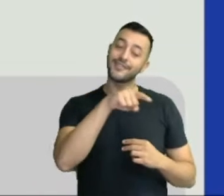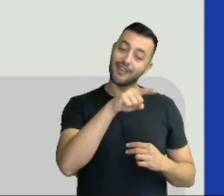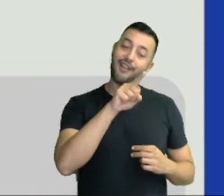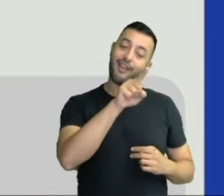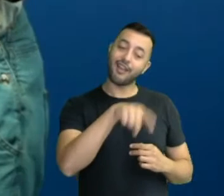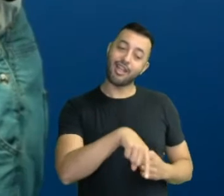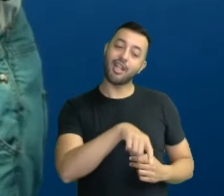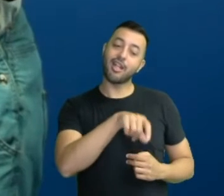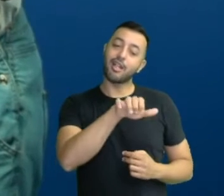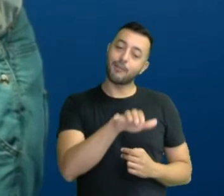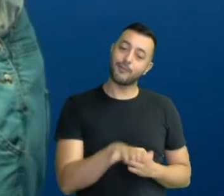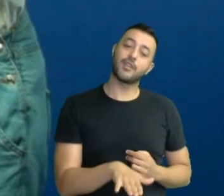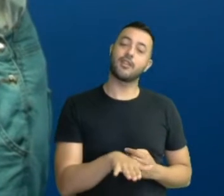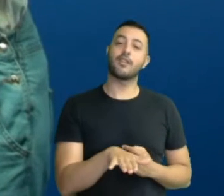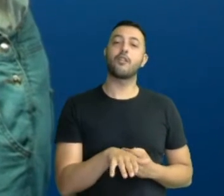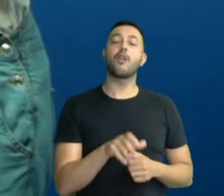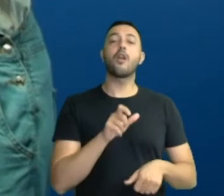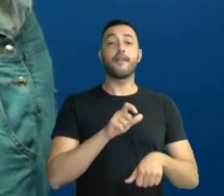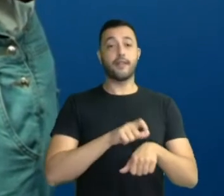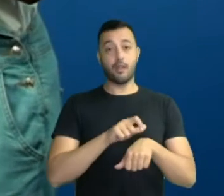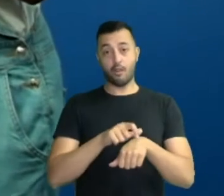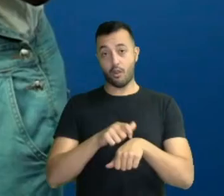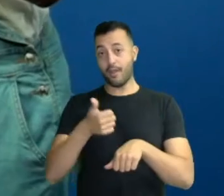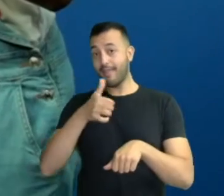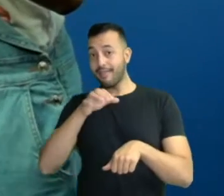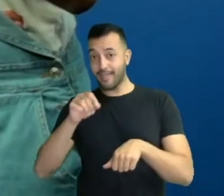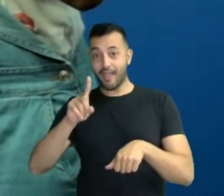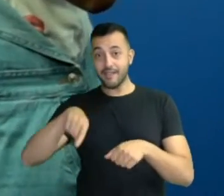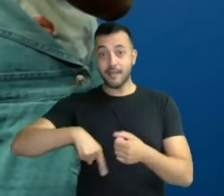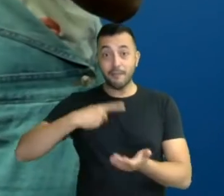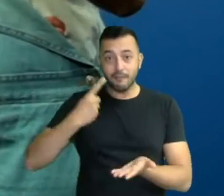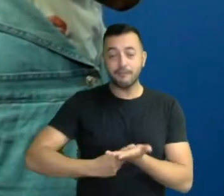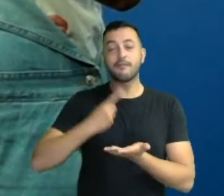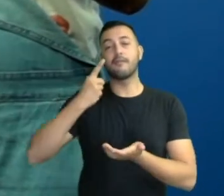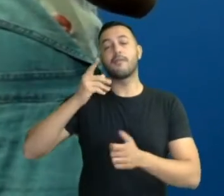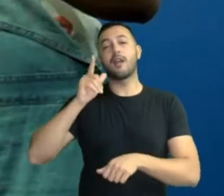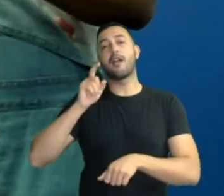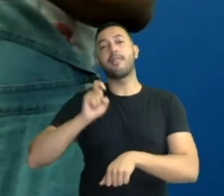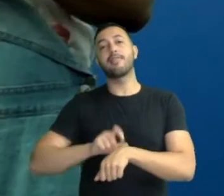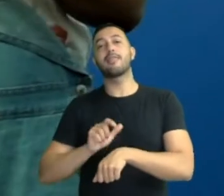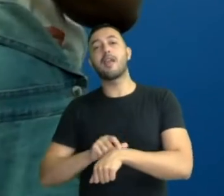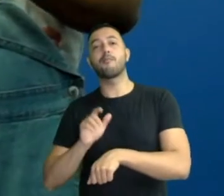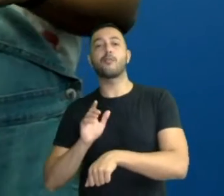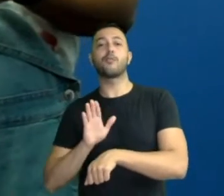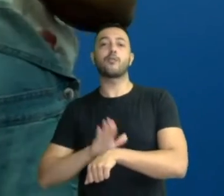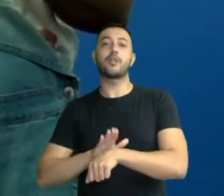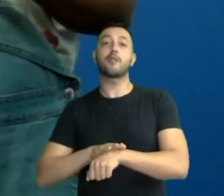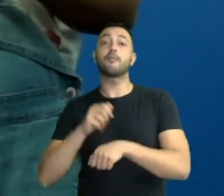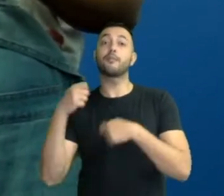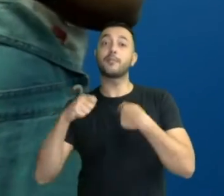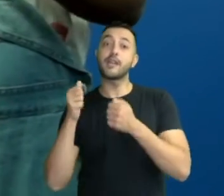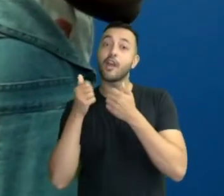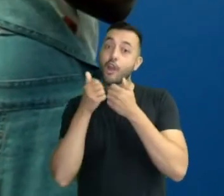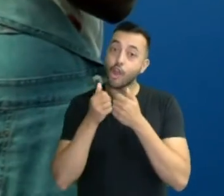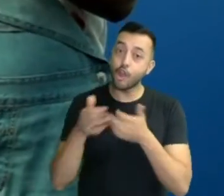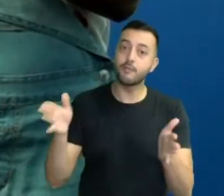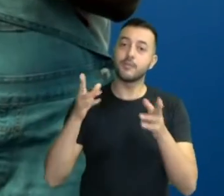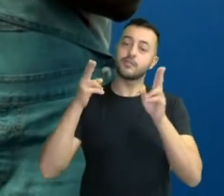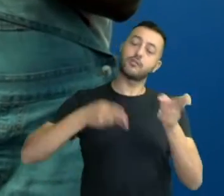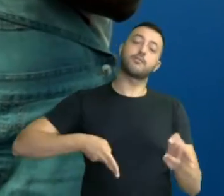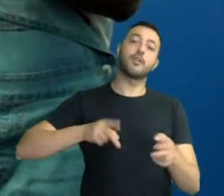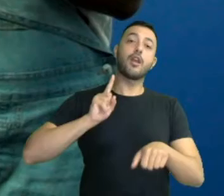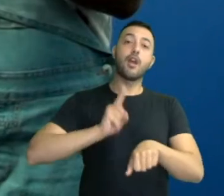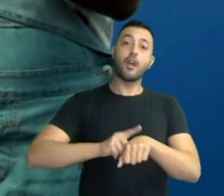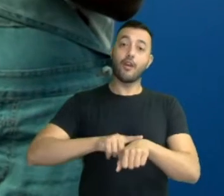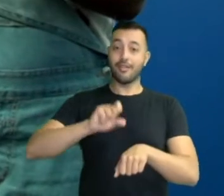las 10 es la marca del tiempo en que mi hijo debe empezar a dormir. Ou seja, às